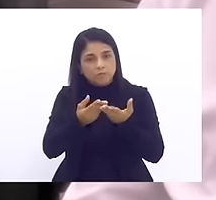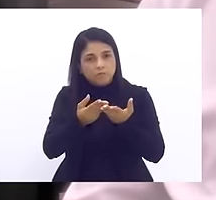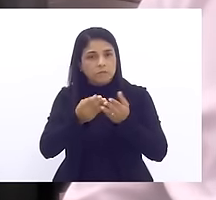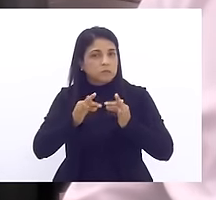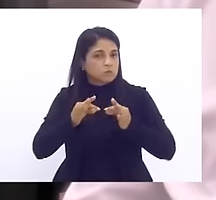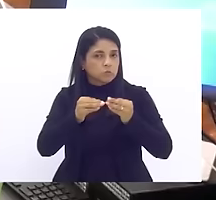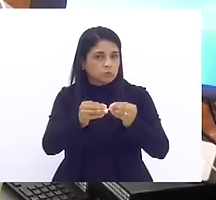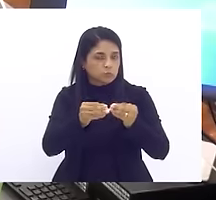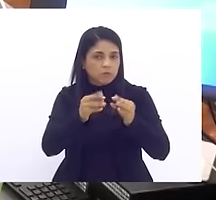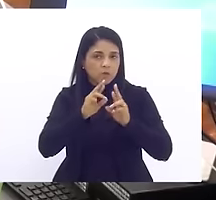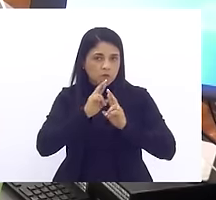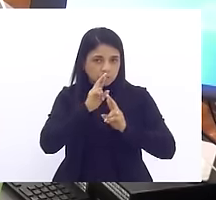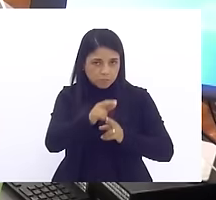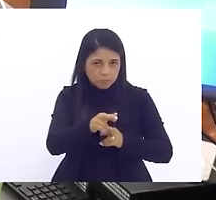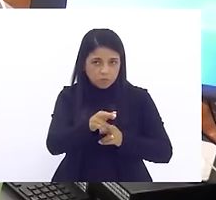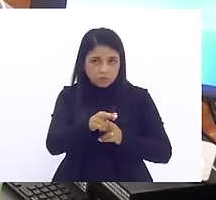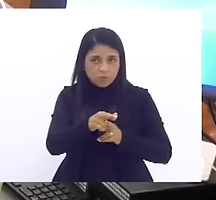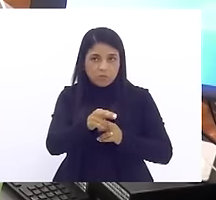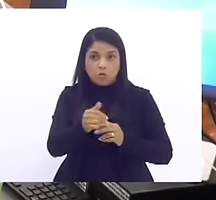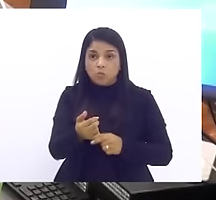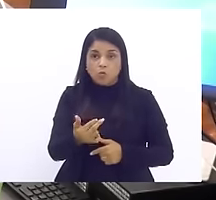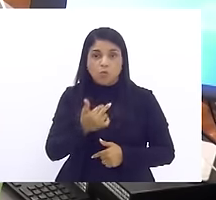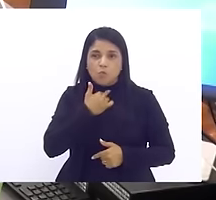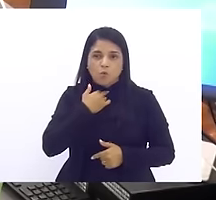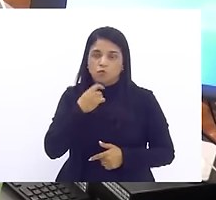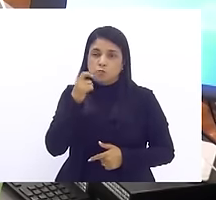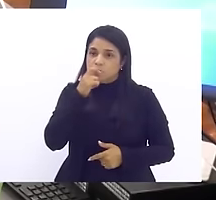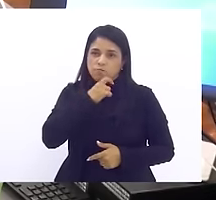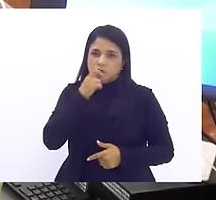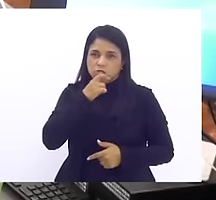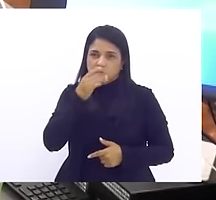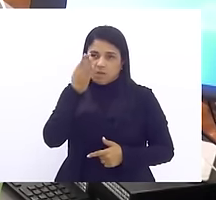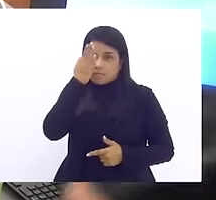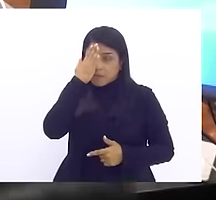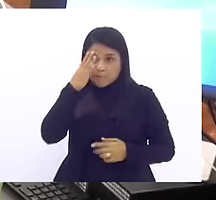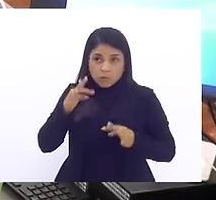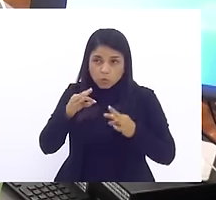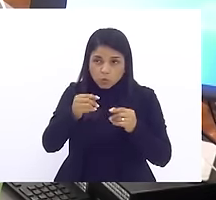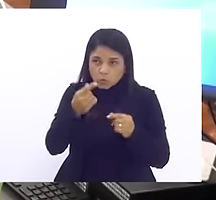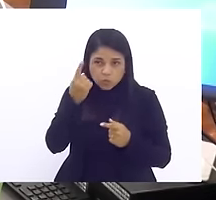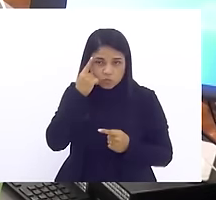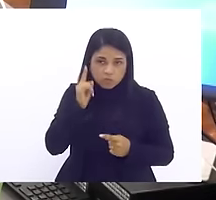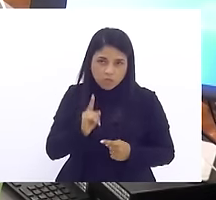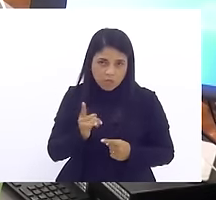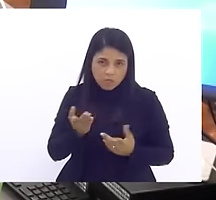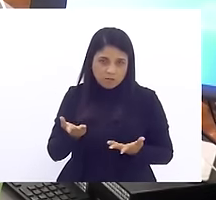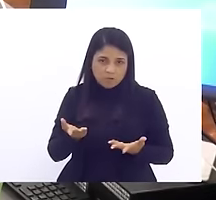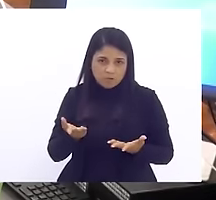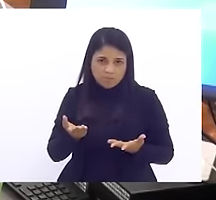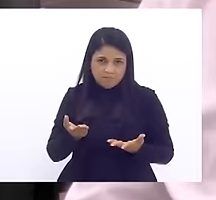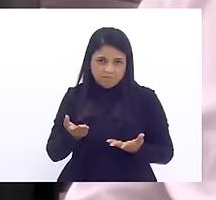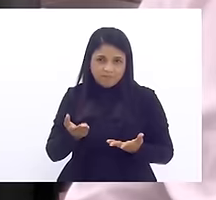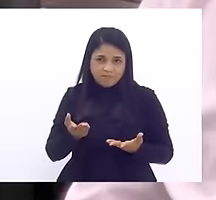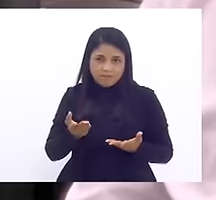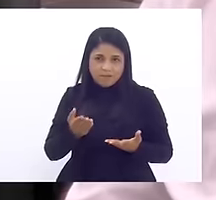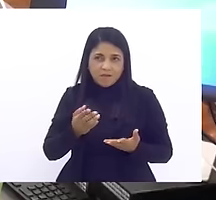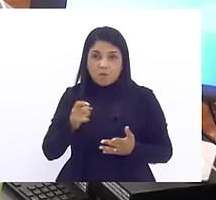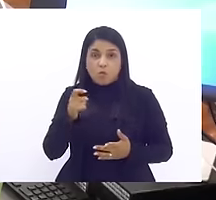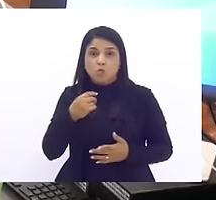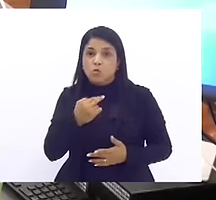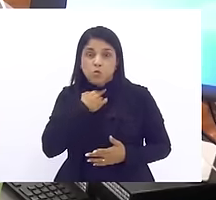ela como proprietário só não pode mentir ela não é obrigada a saber de tudo ela só não pode mentir Exatamente exatamente